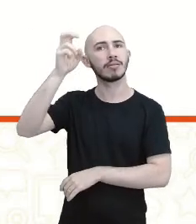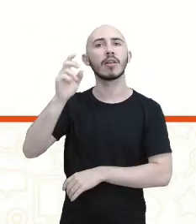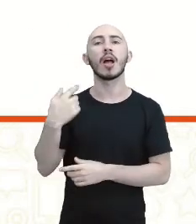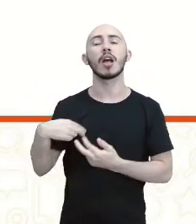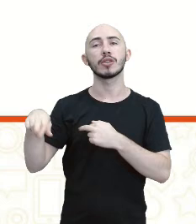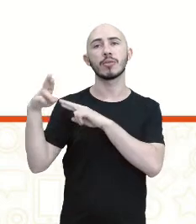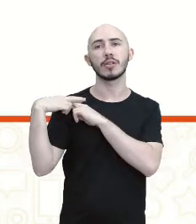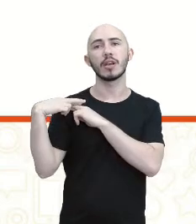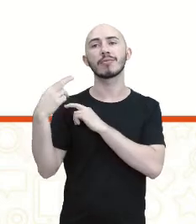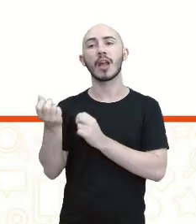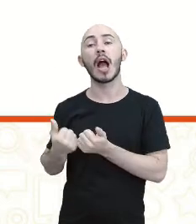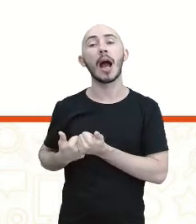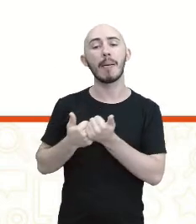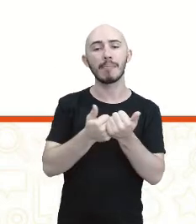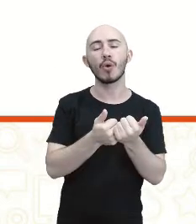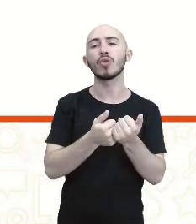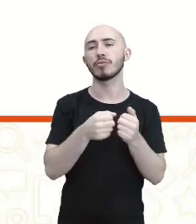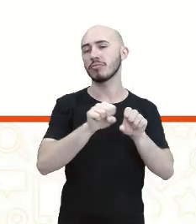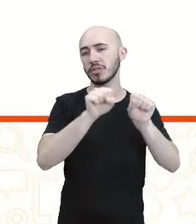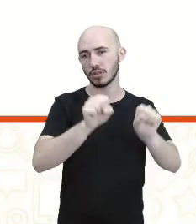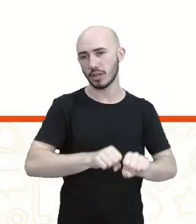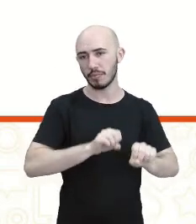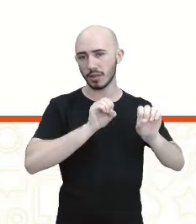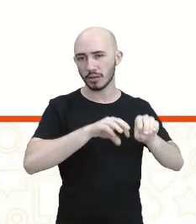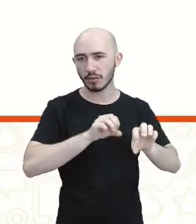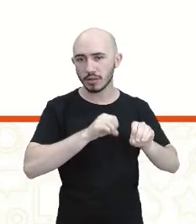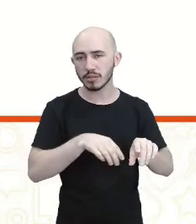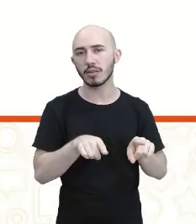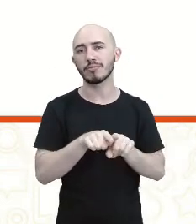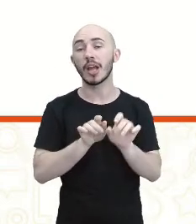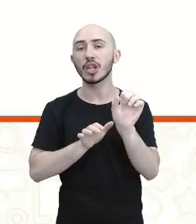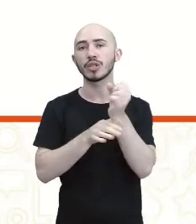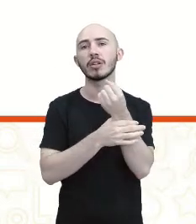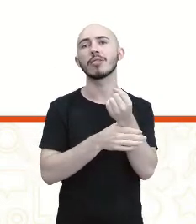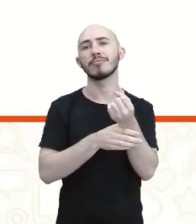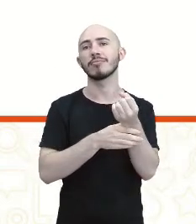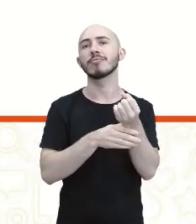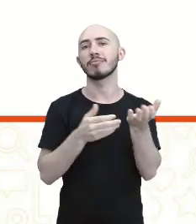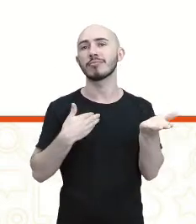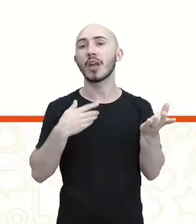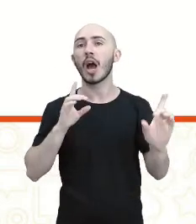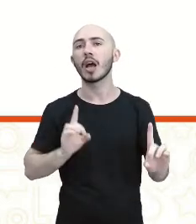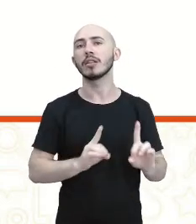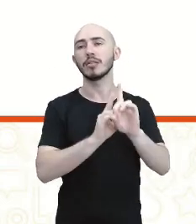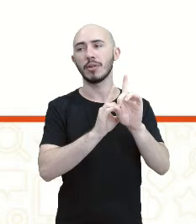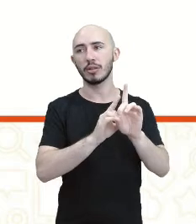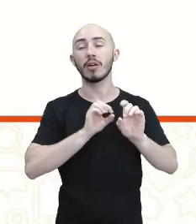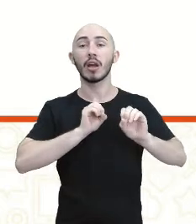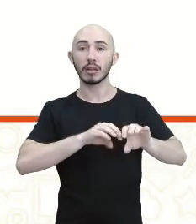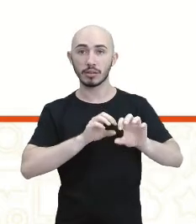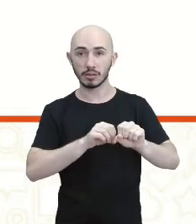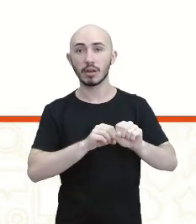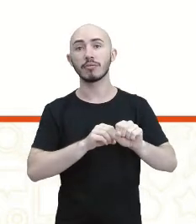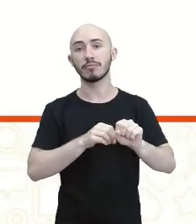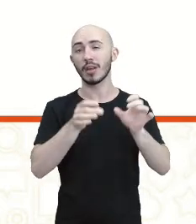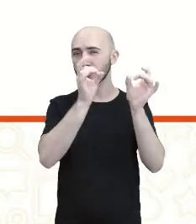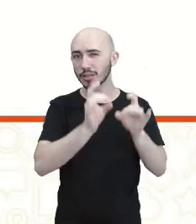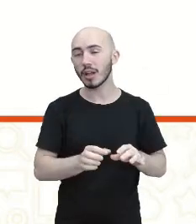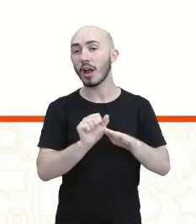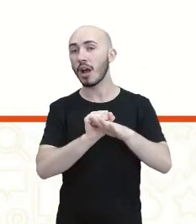responsável por dar suporte aos sistemas de ensino, assegurando o atendimento educacional especializado, o AEE,